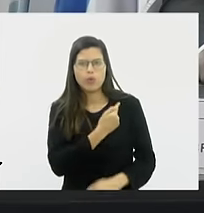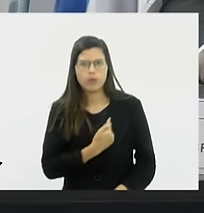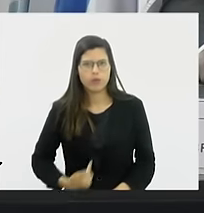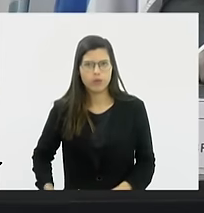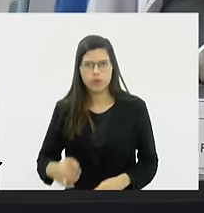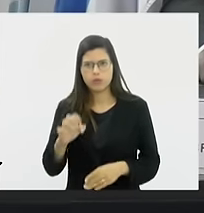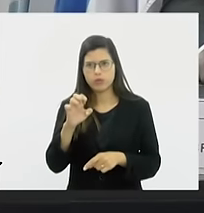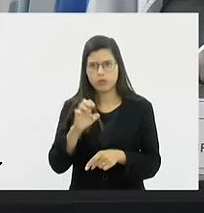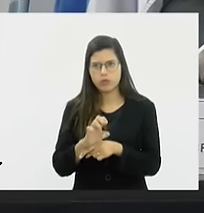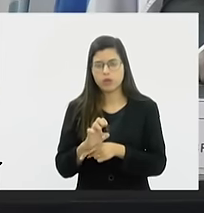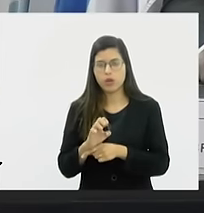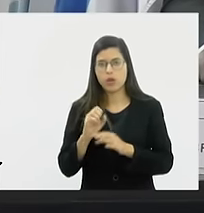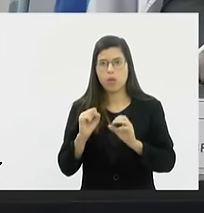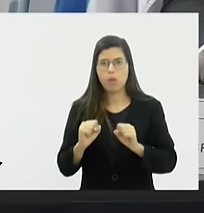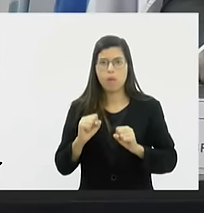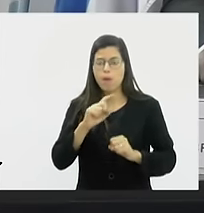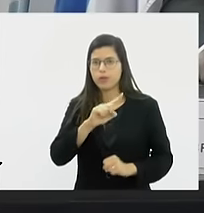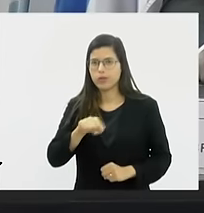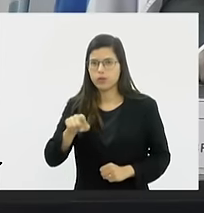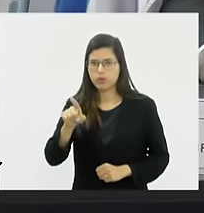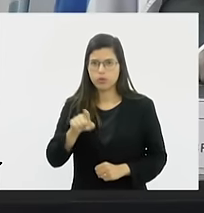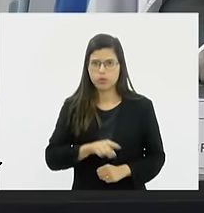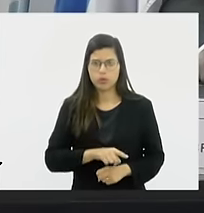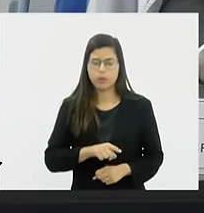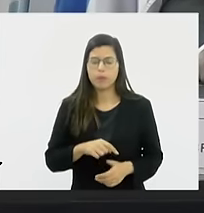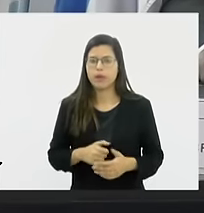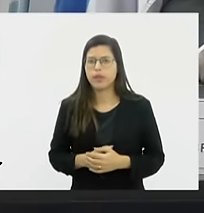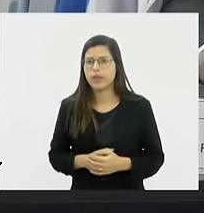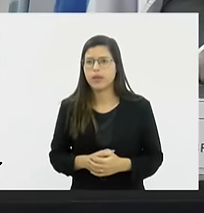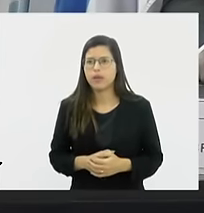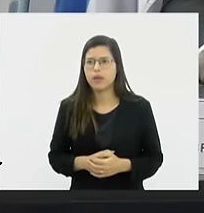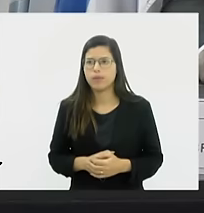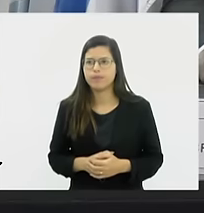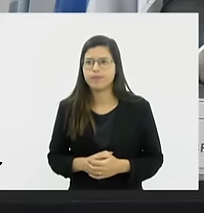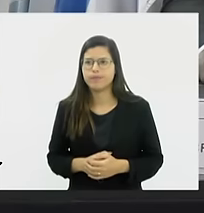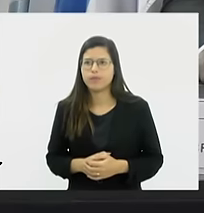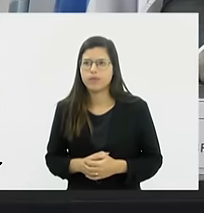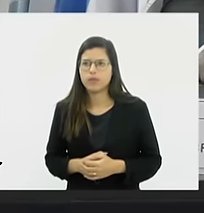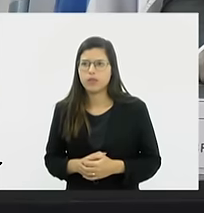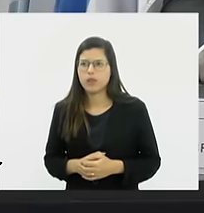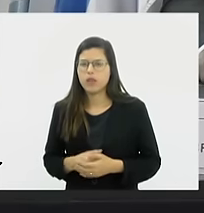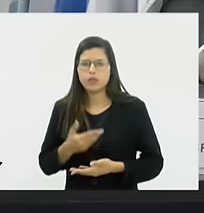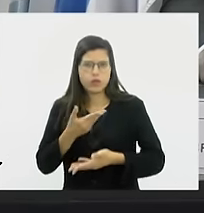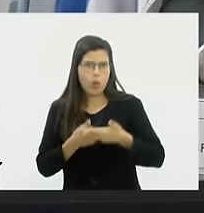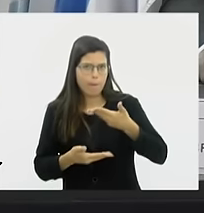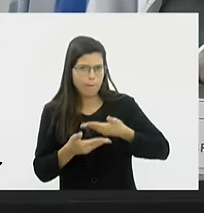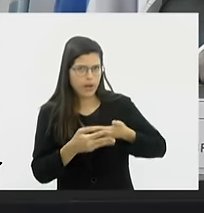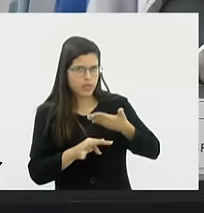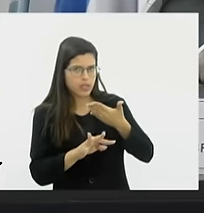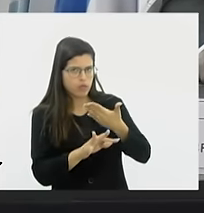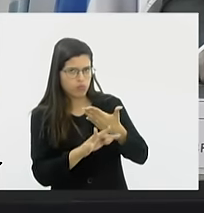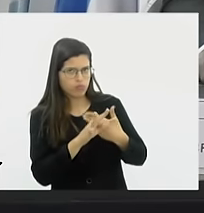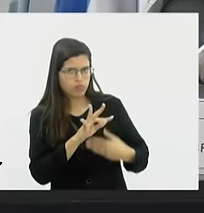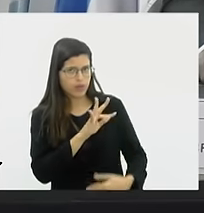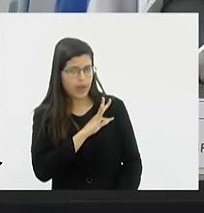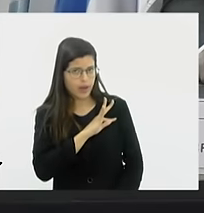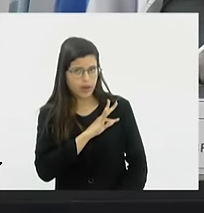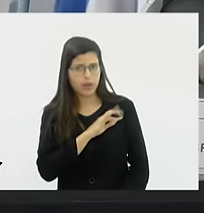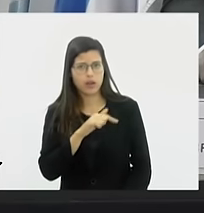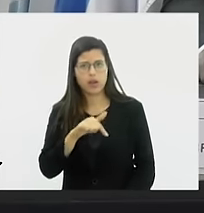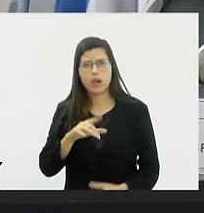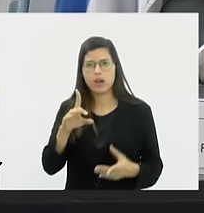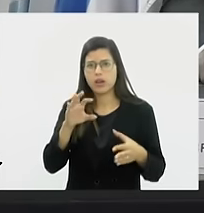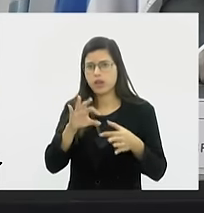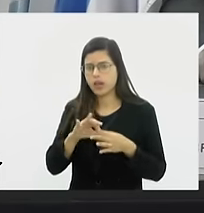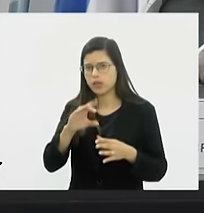possa suspender qualquer tipo de instrumento de cooperação técnica que envolva o DETRO